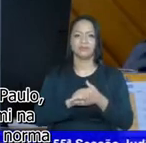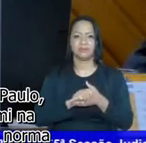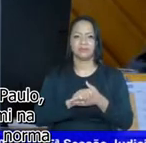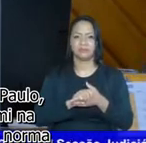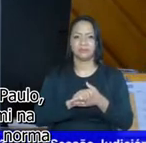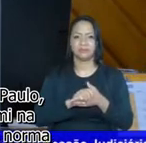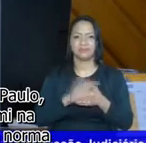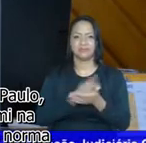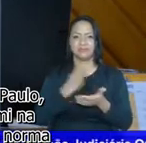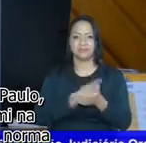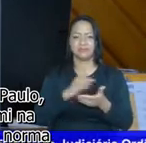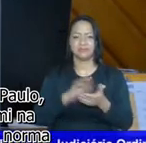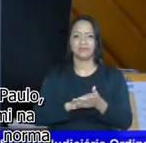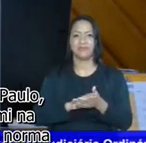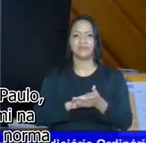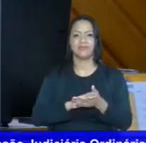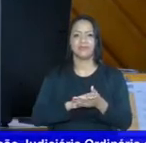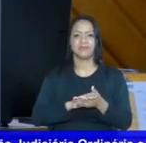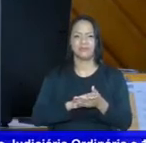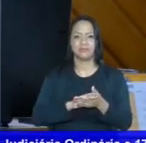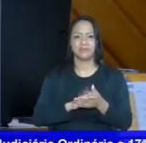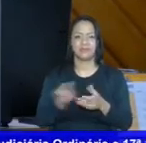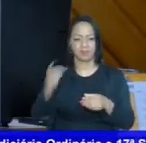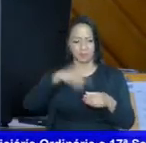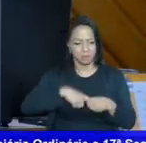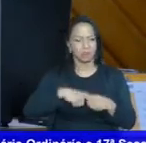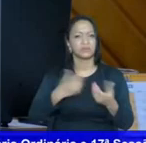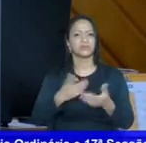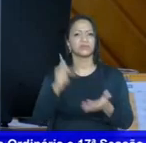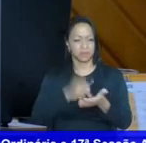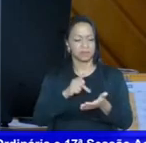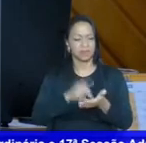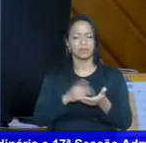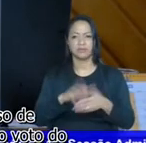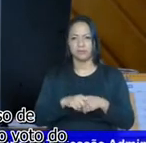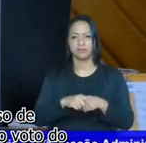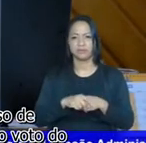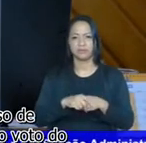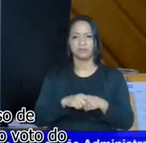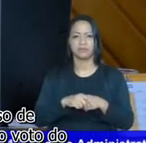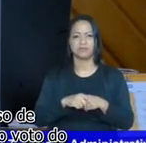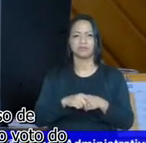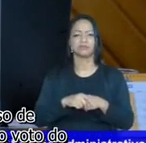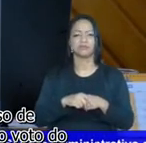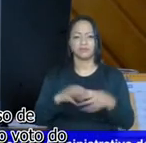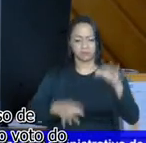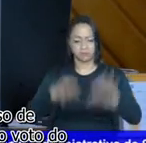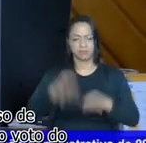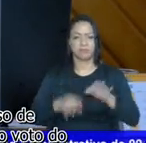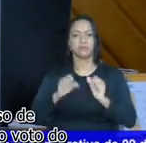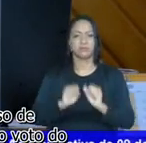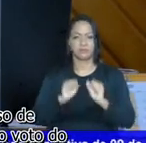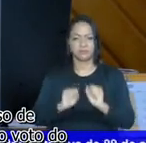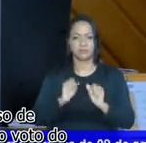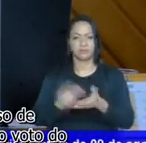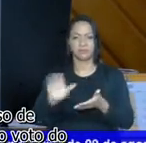errado na interpretação da norma. Voltei atrás e, de fato, né, contencioso judicial pode ser pago